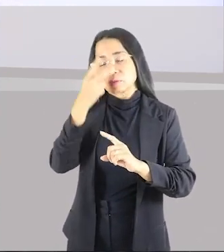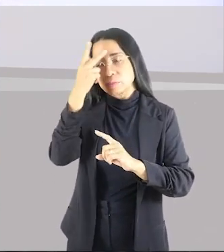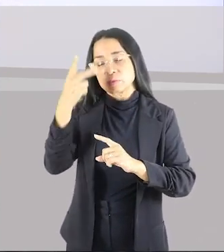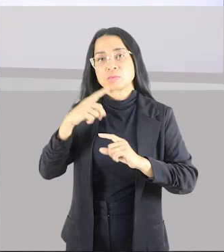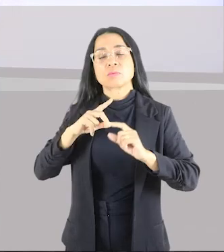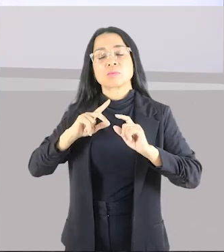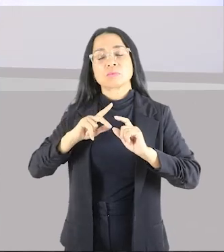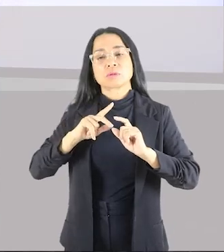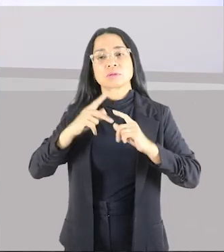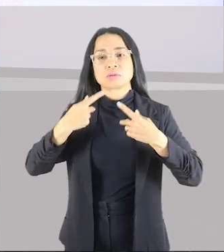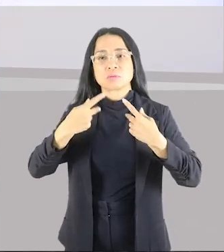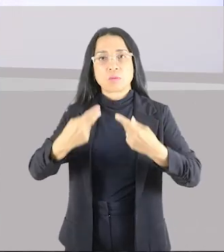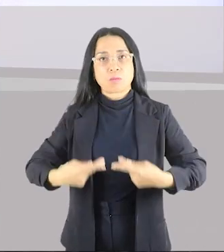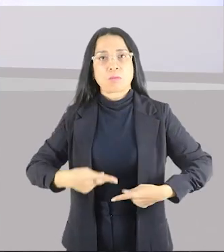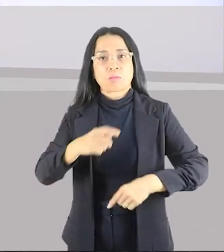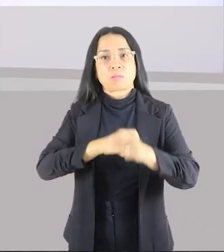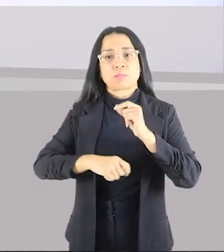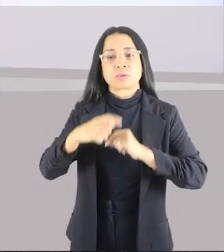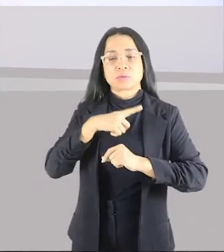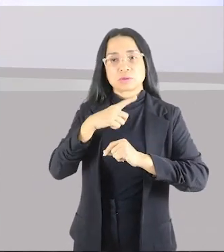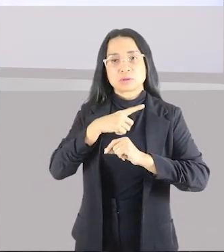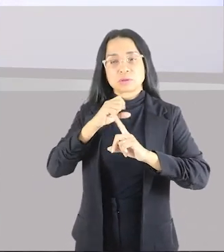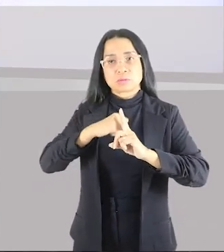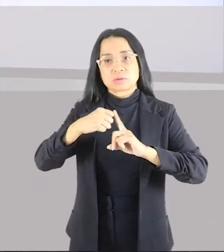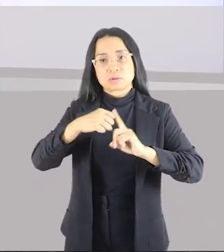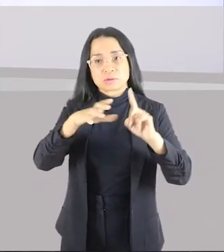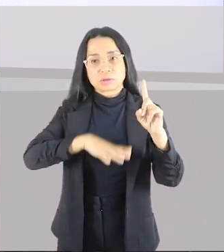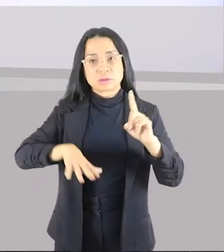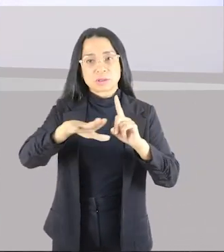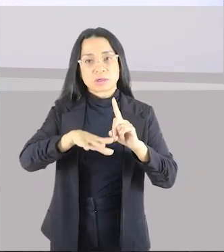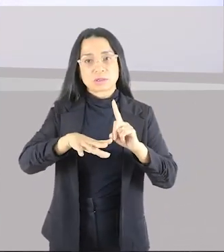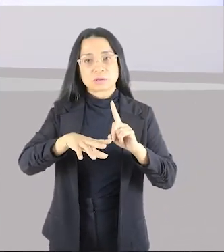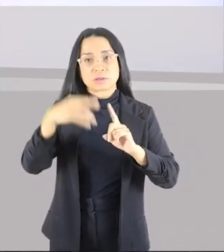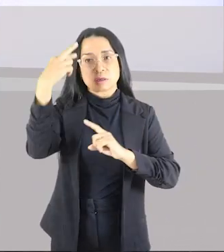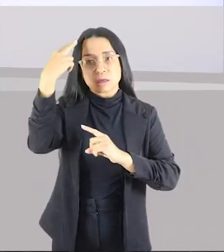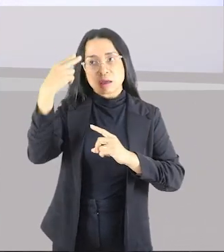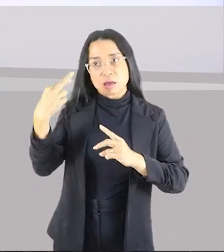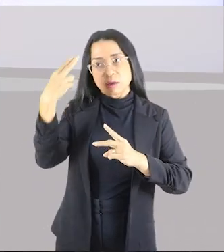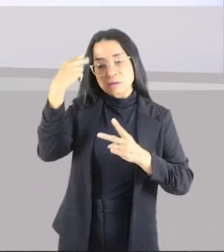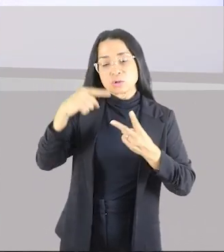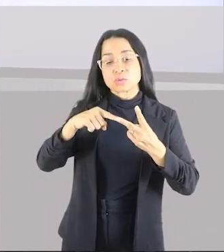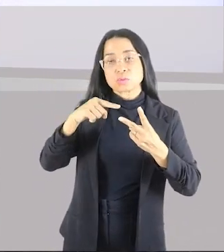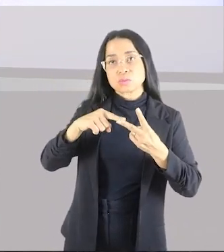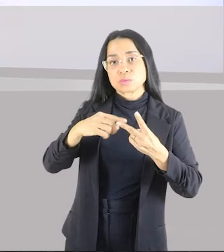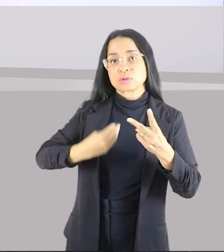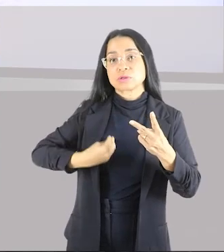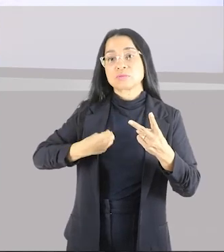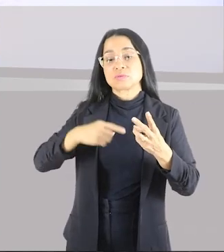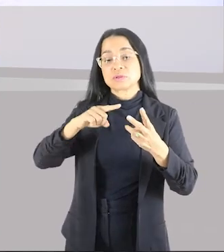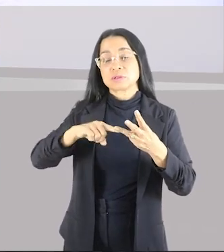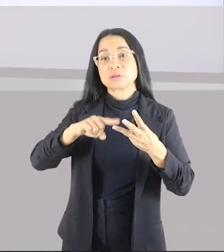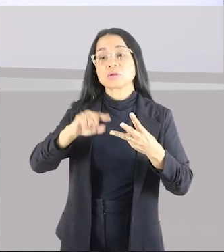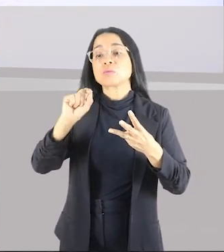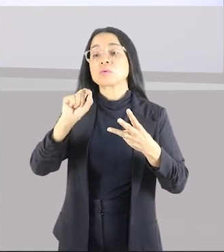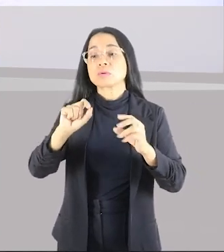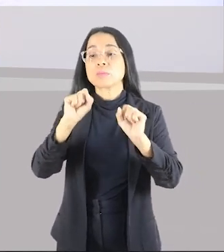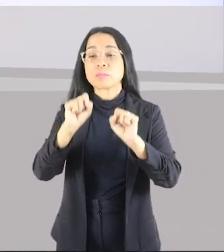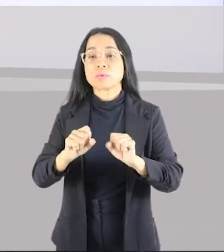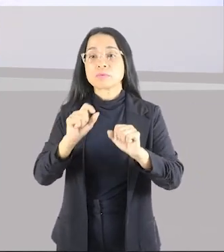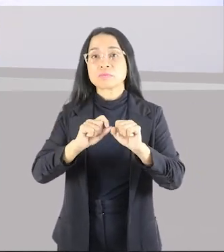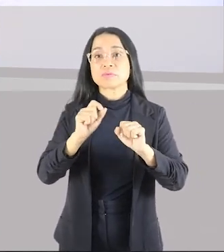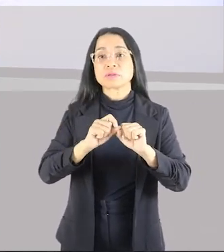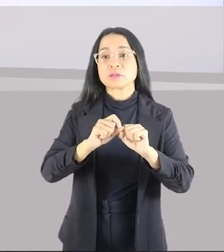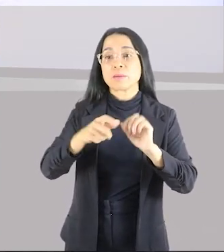sociedade, a sua história de vida e, em terceiro lugar, aquilo que ele pode fazer dela. E quando a gente fala